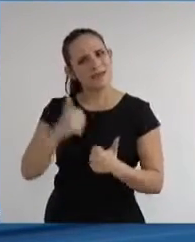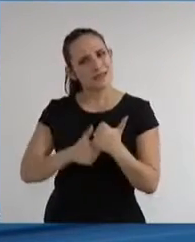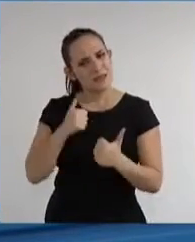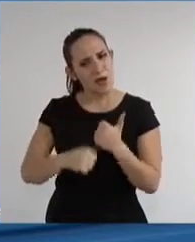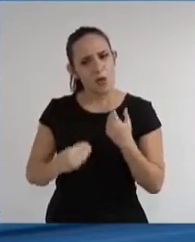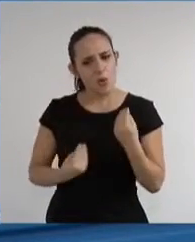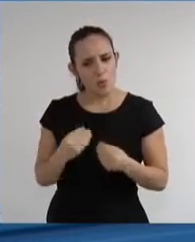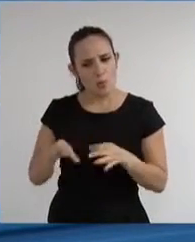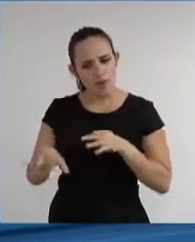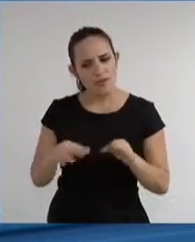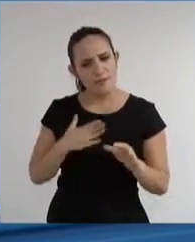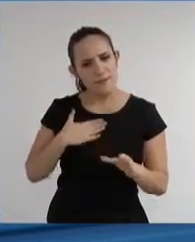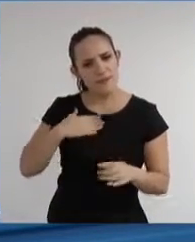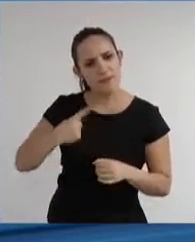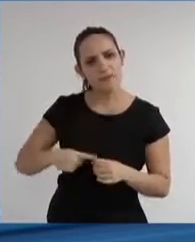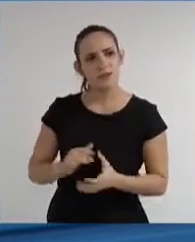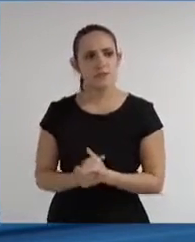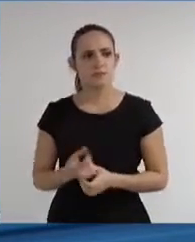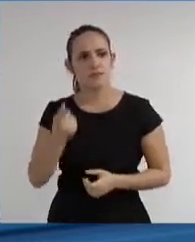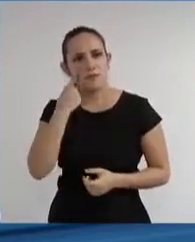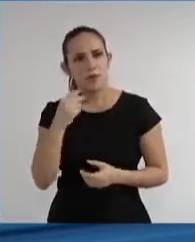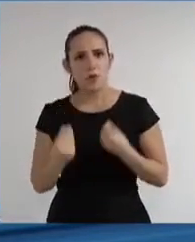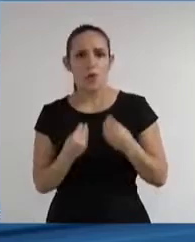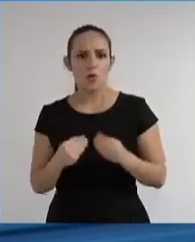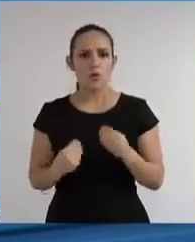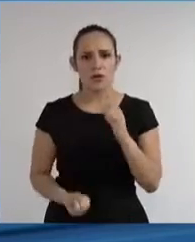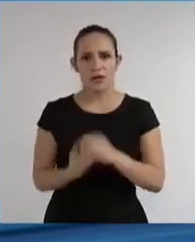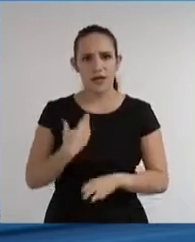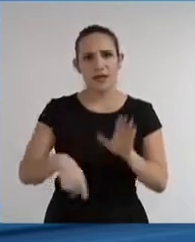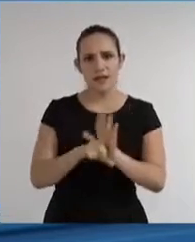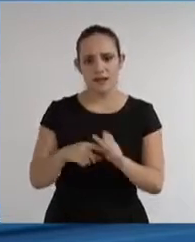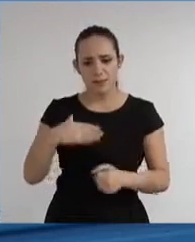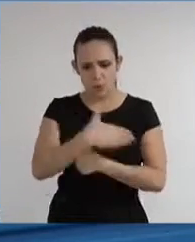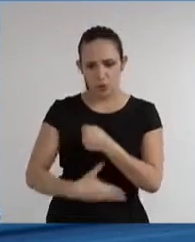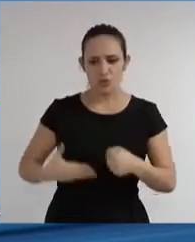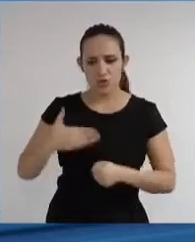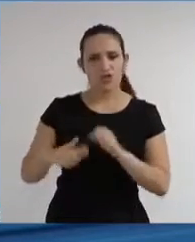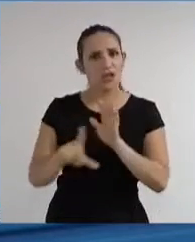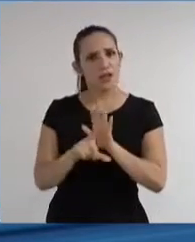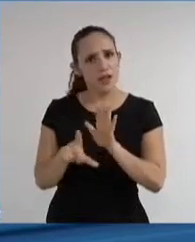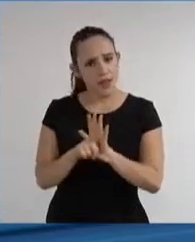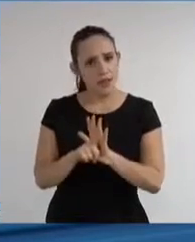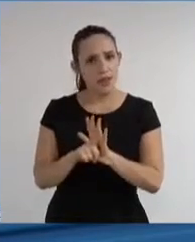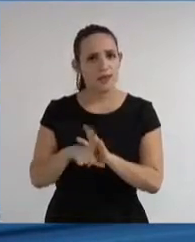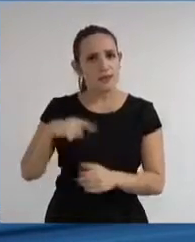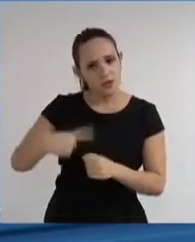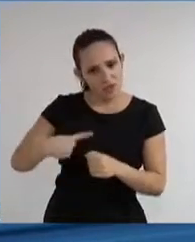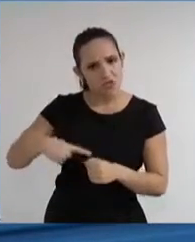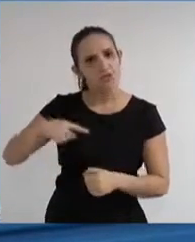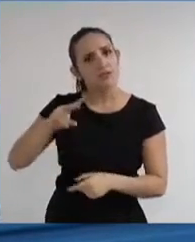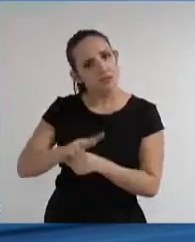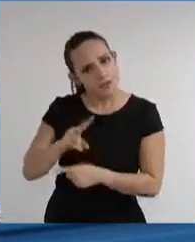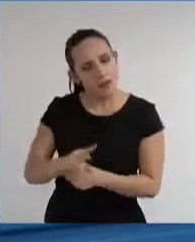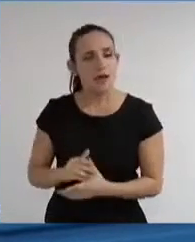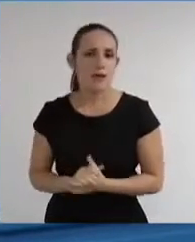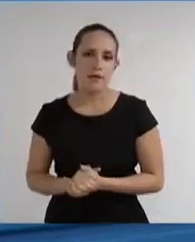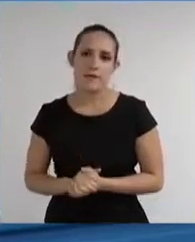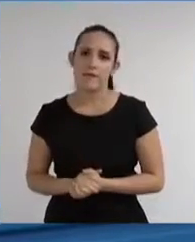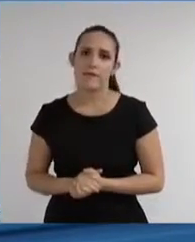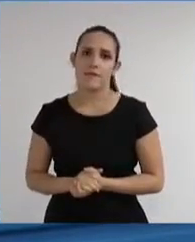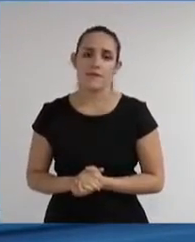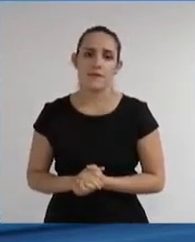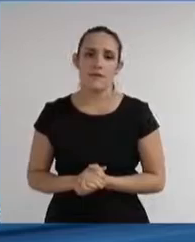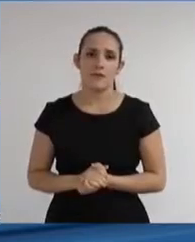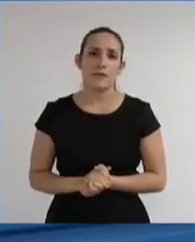cidade, de fazer lei que proteja a sua cidade, de acordo com o entendimento dos vereadores. Para